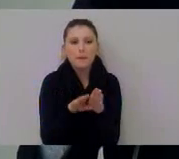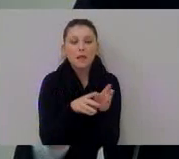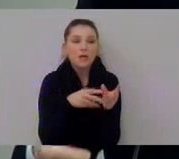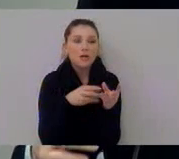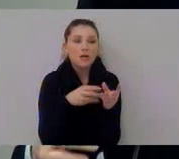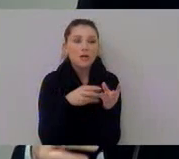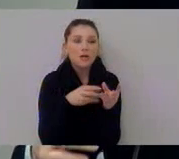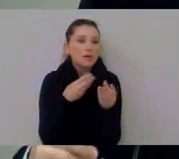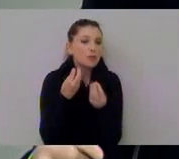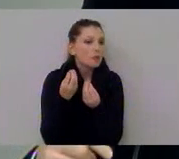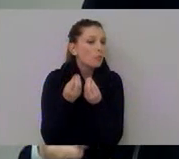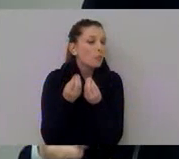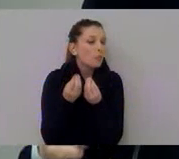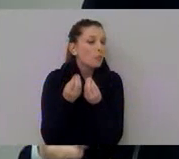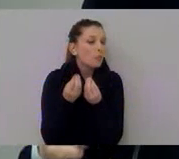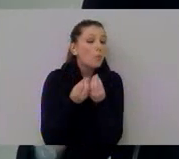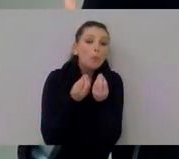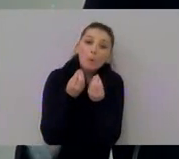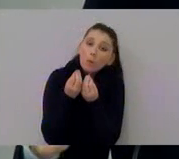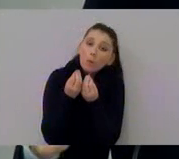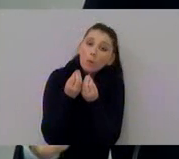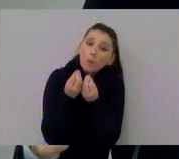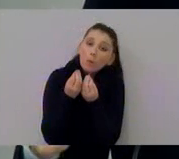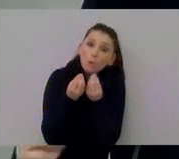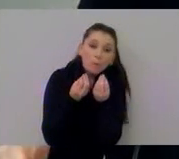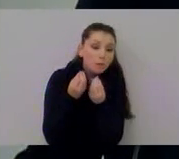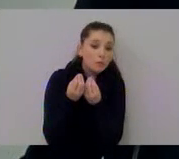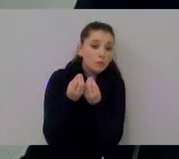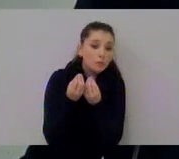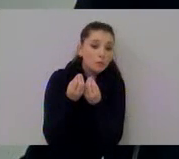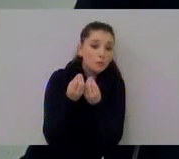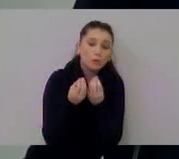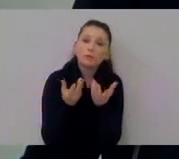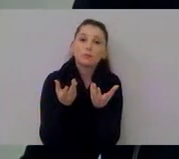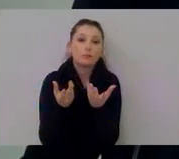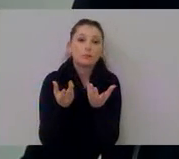reversão, haja uma inversão desses